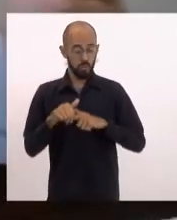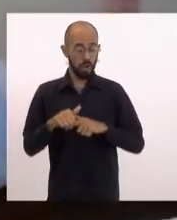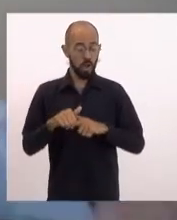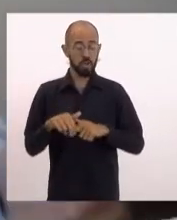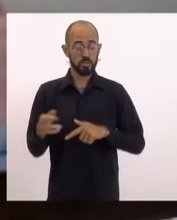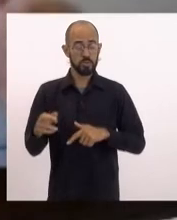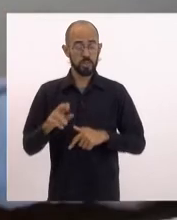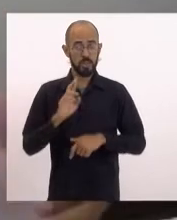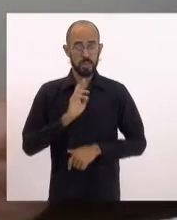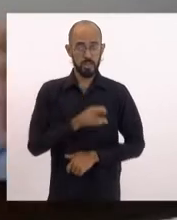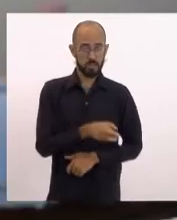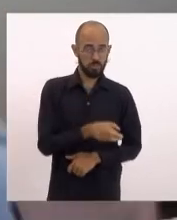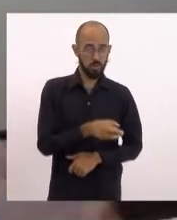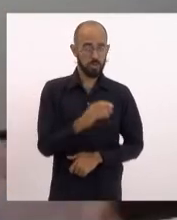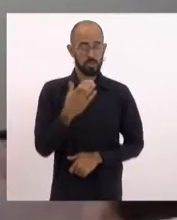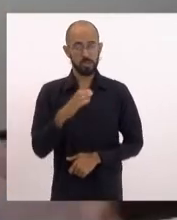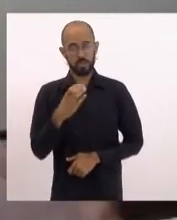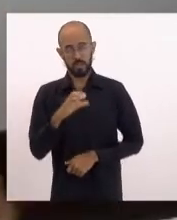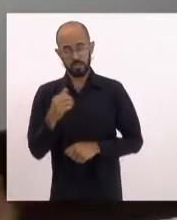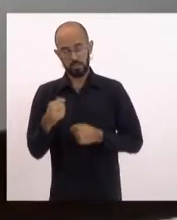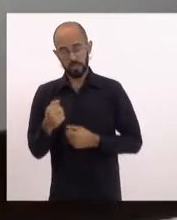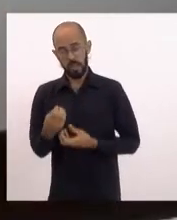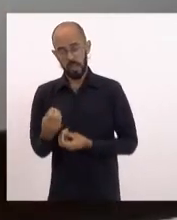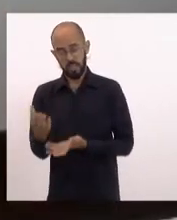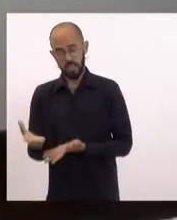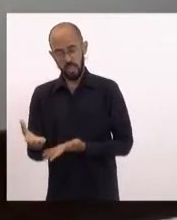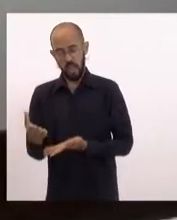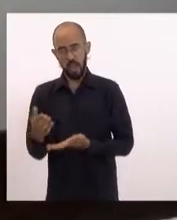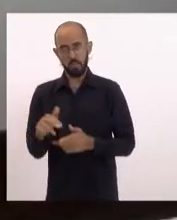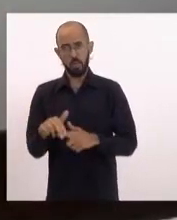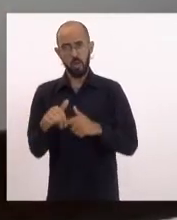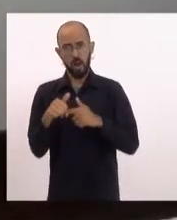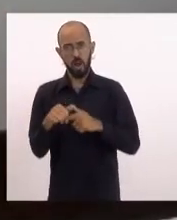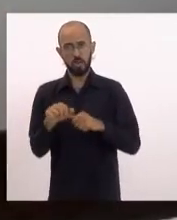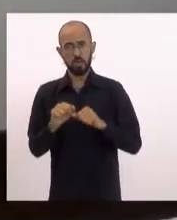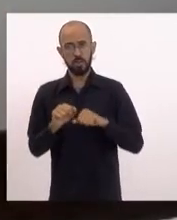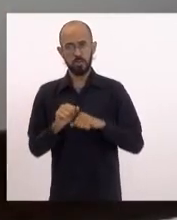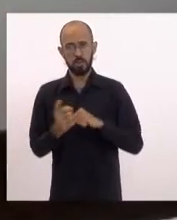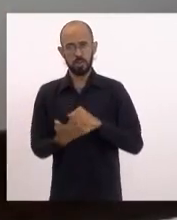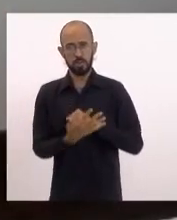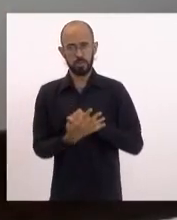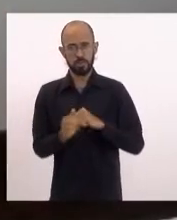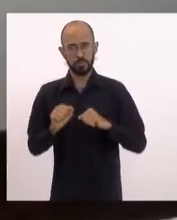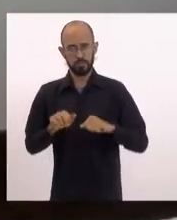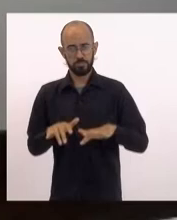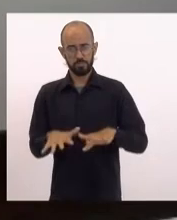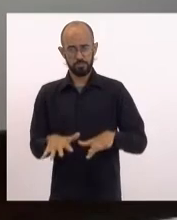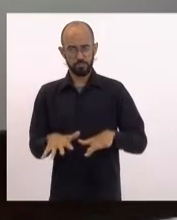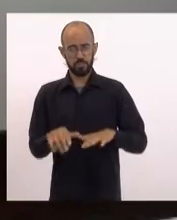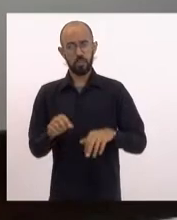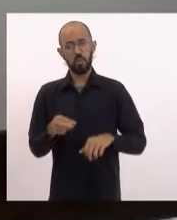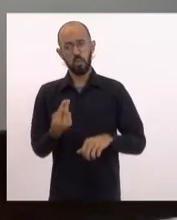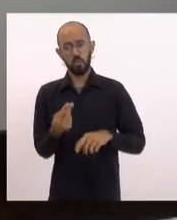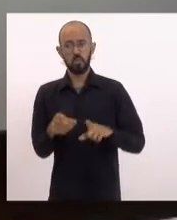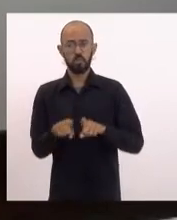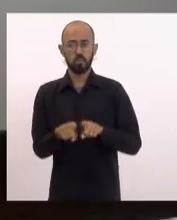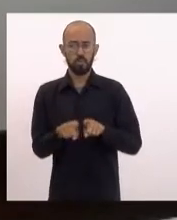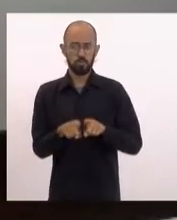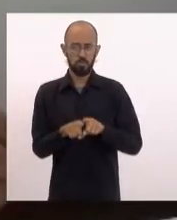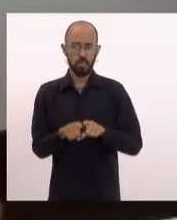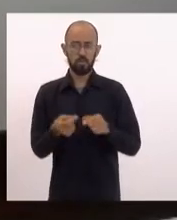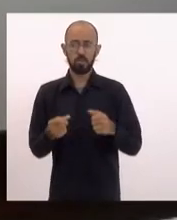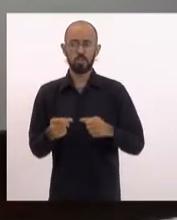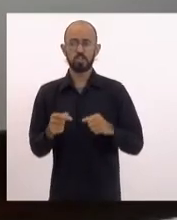respostas que a ciência tem que oferecer no enfrentamento à pandemia, como tem sido, e, ao mesmo tempo, é para enfrentar